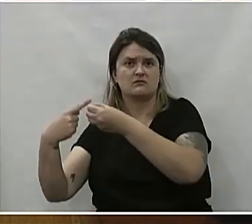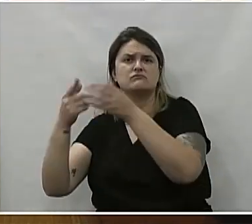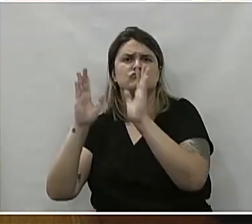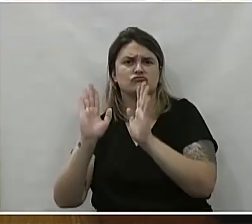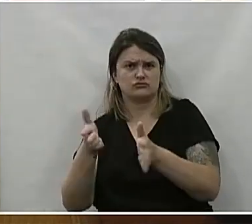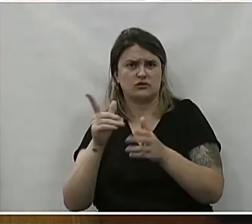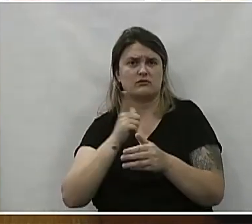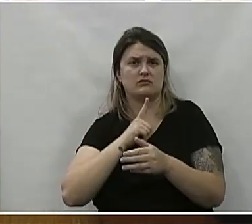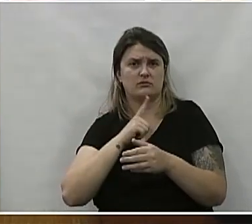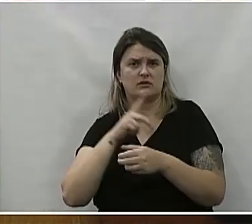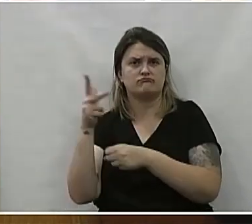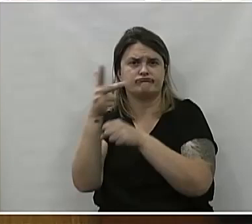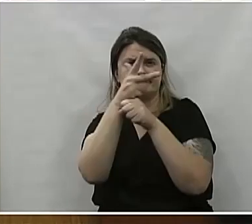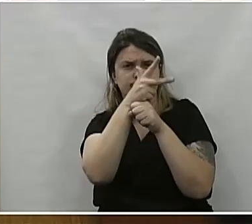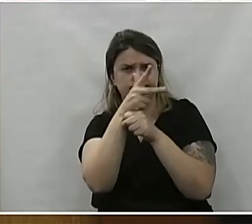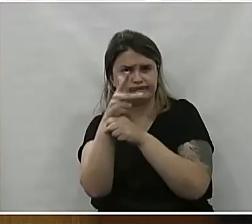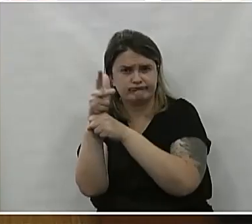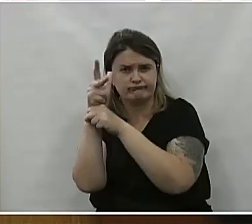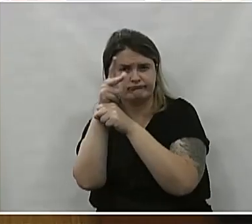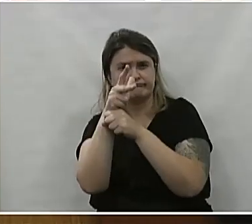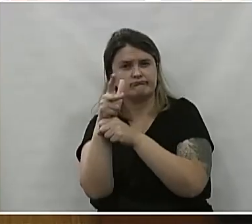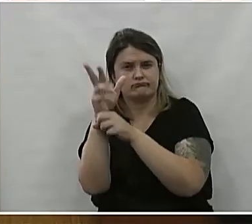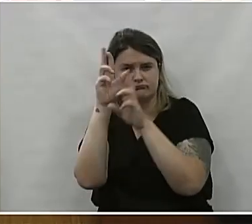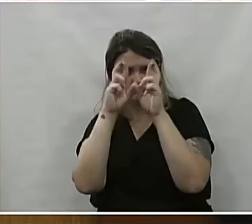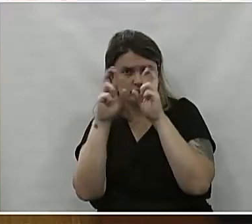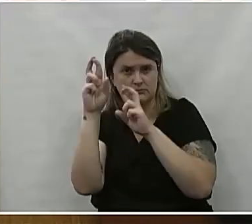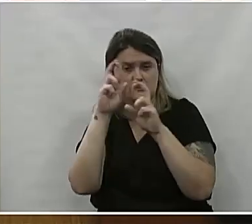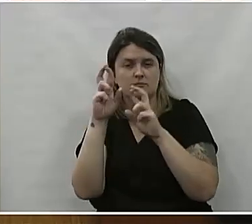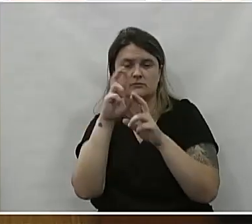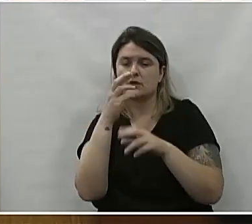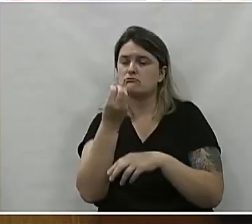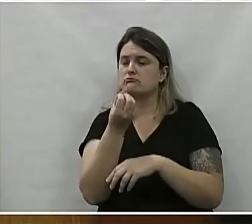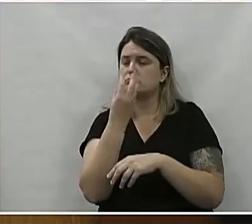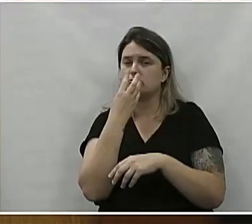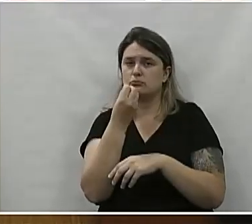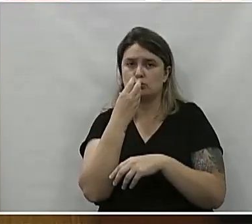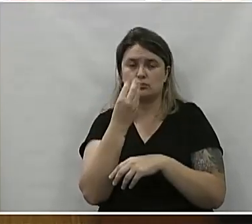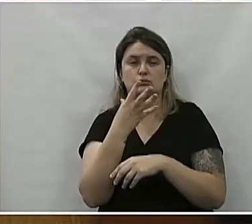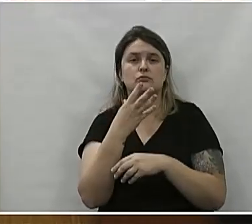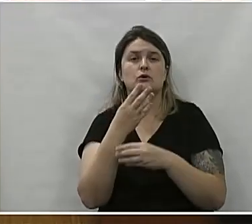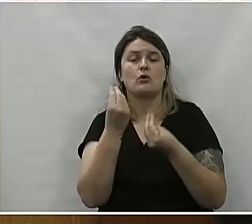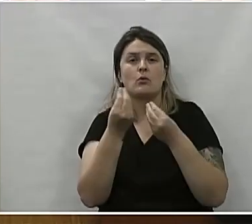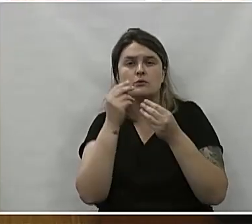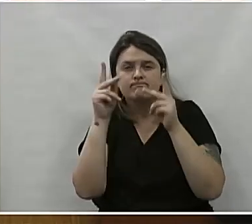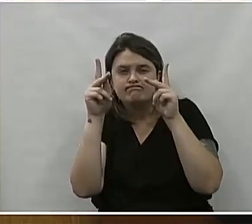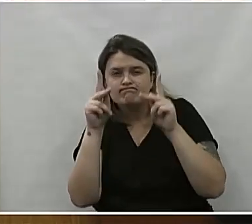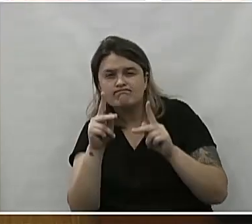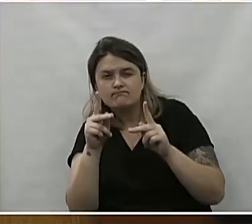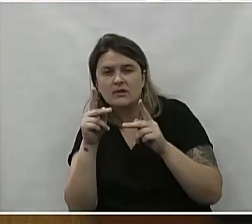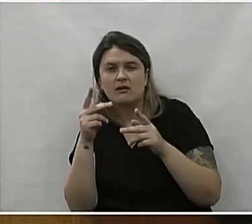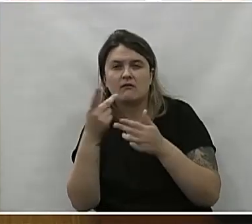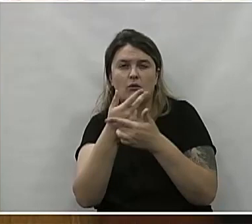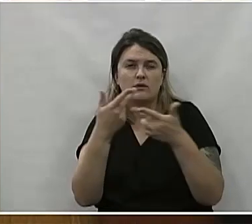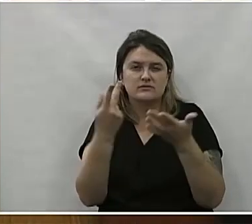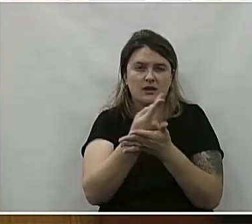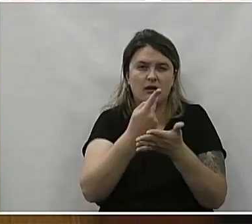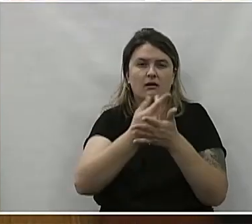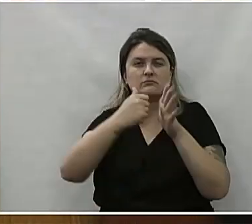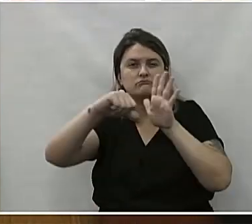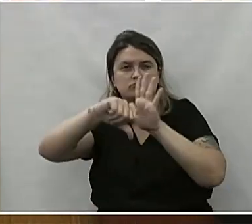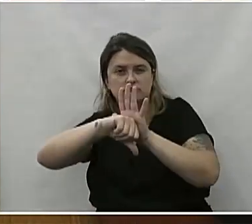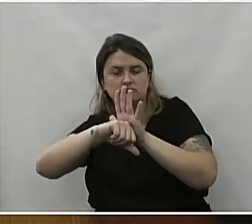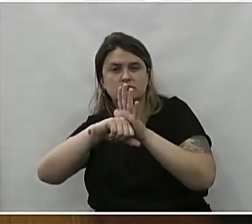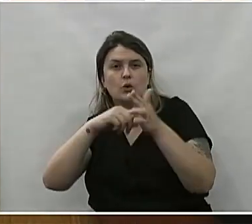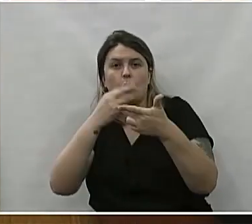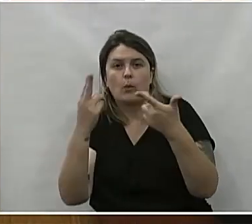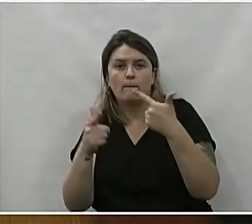realizados o vídeo monitoramento O que tem mostrado extremamente eficiente Na identificação de supostas irregularidades E em casos